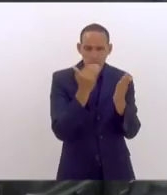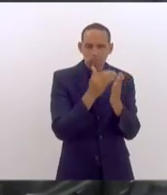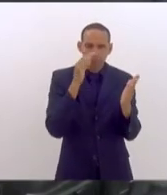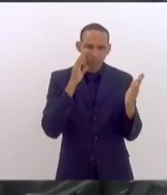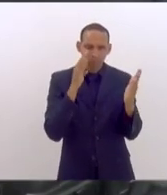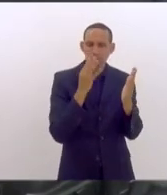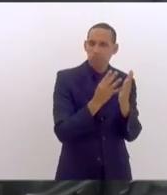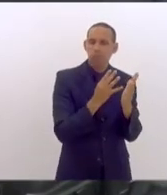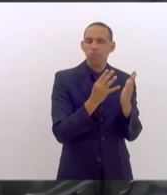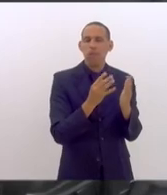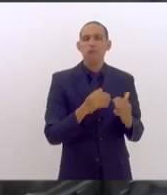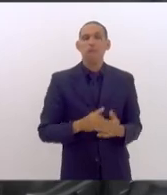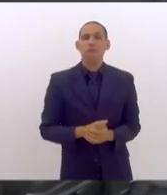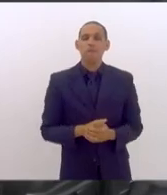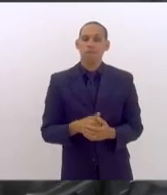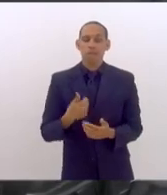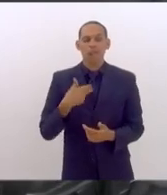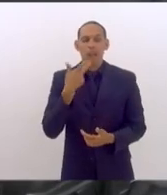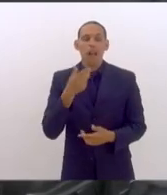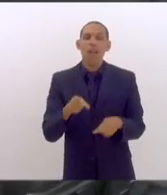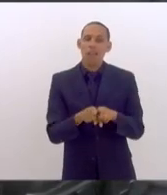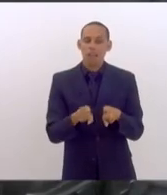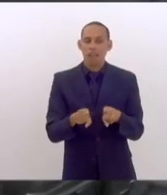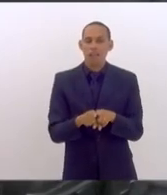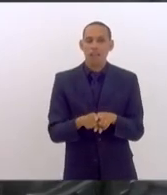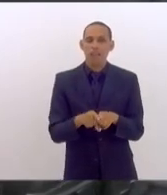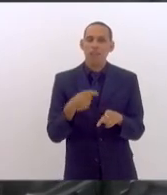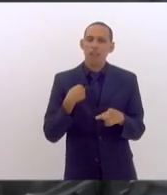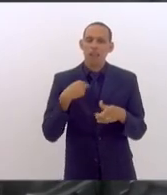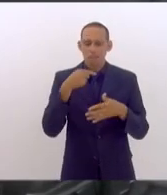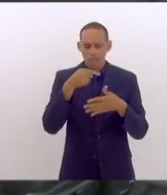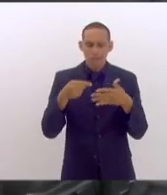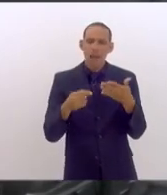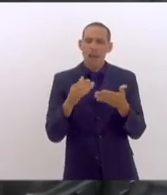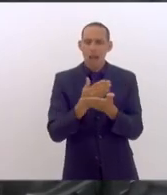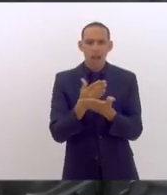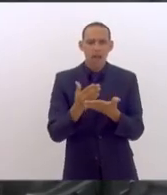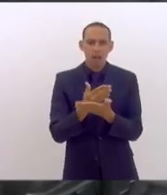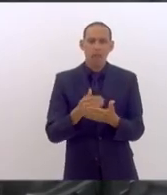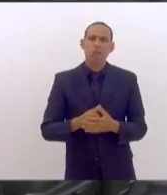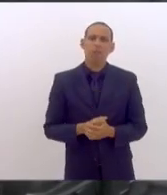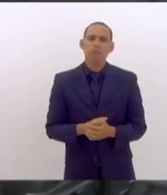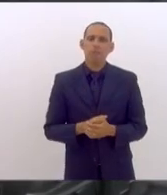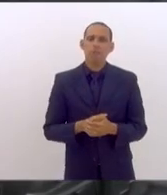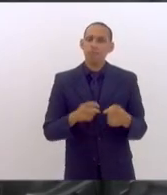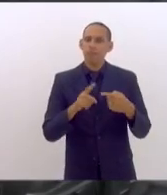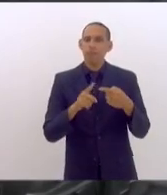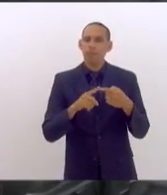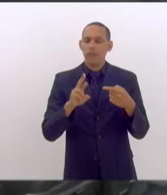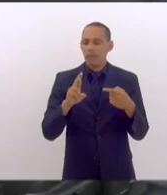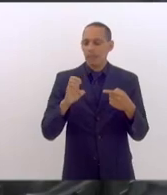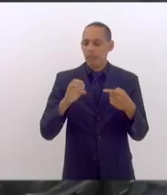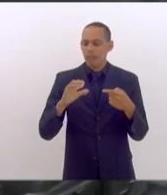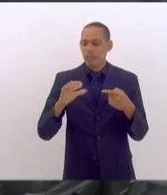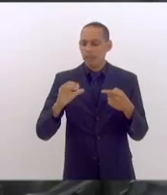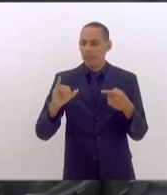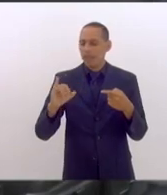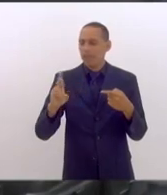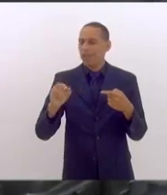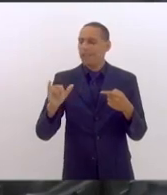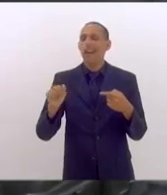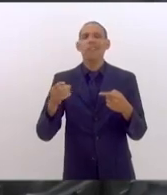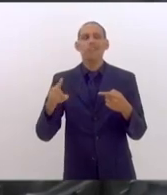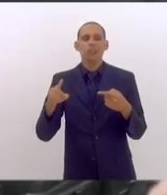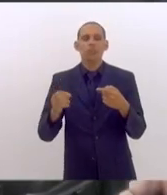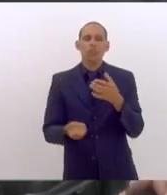CPI e queria dizer também que eu fiz algumas ponderações aqui quando fazem recriação do batalhão Ferroviário